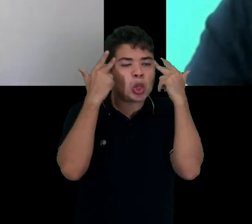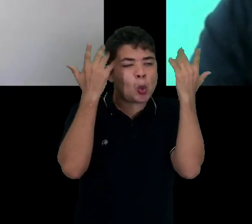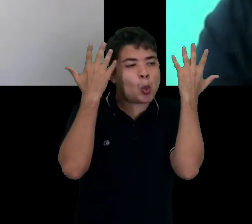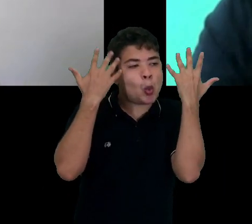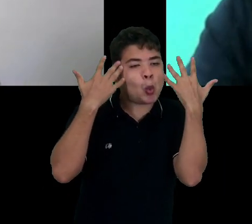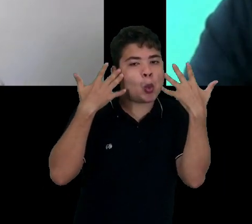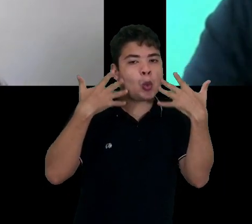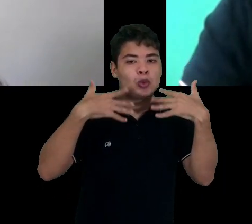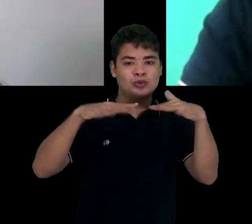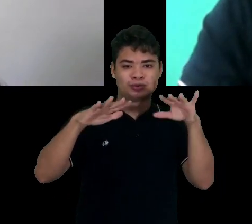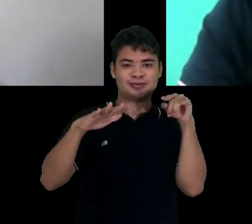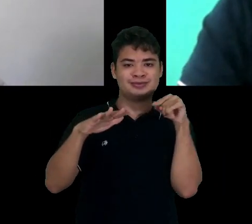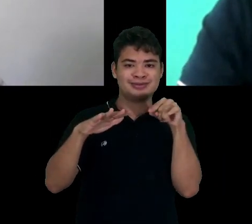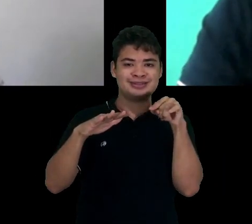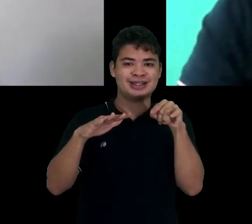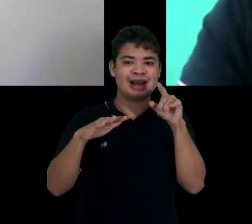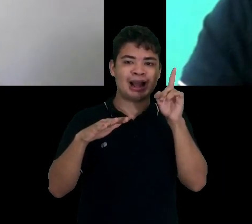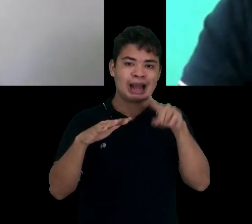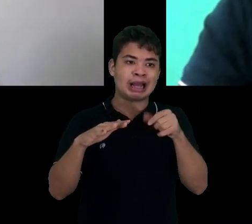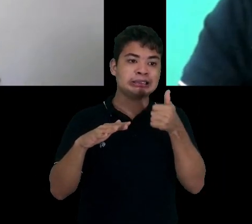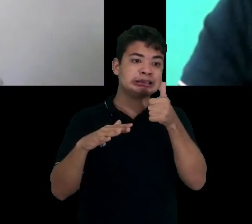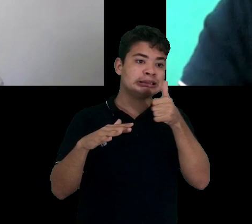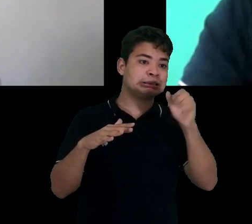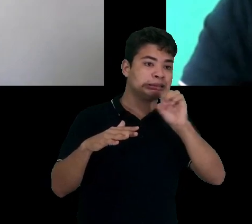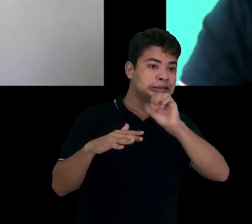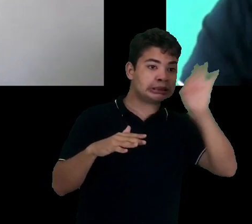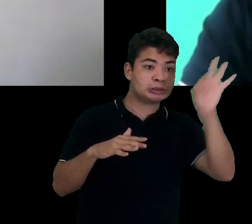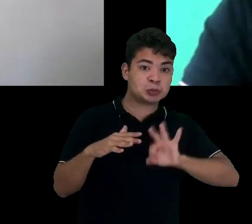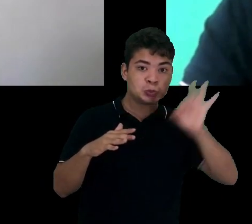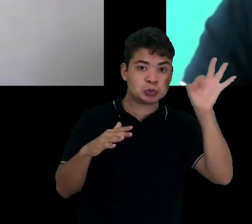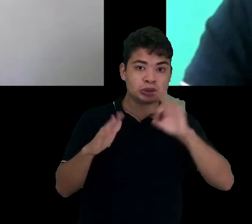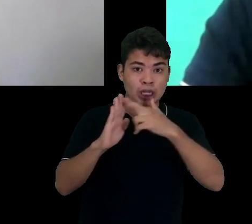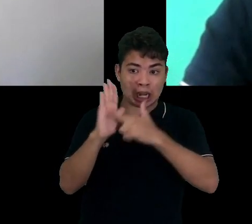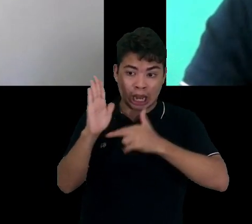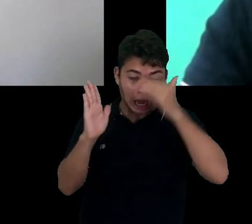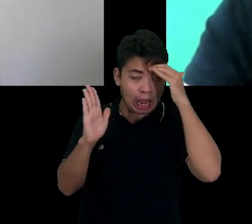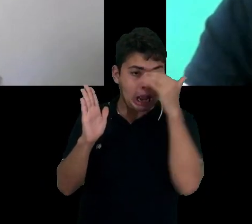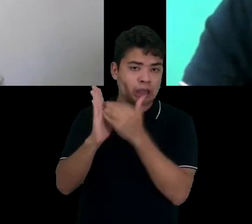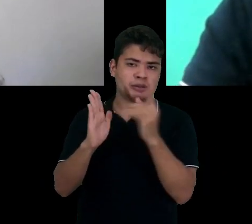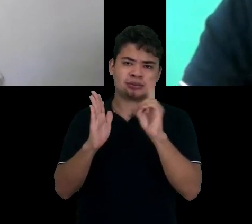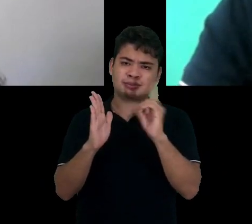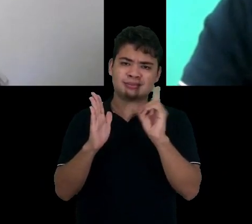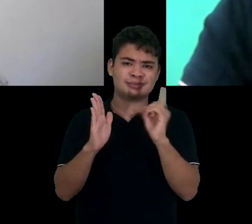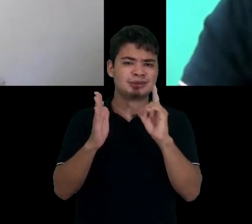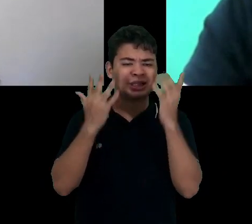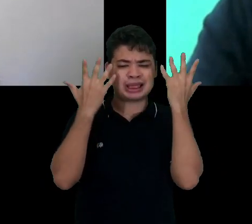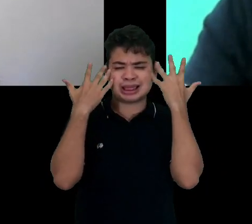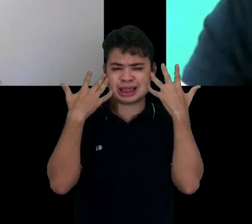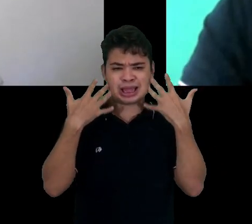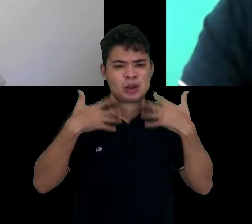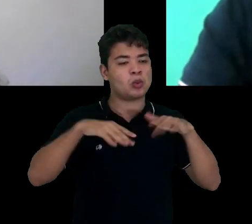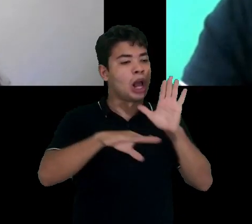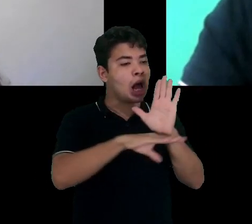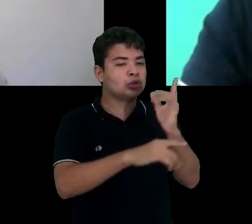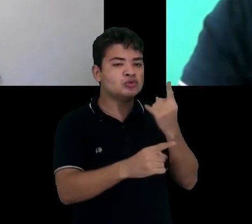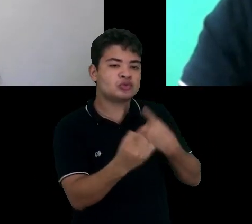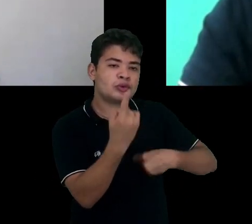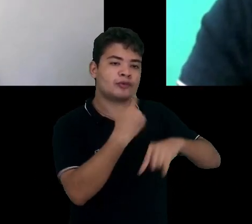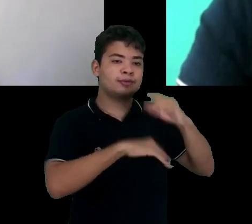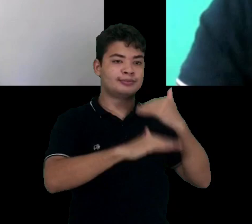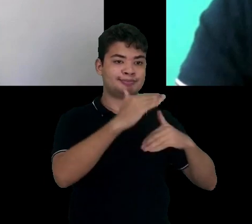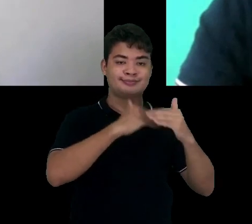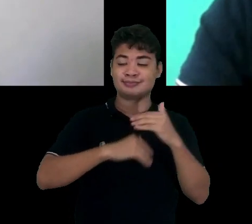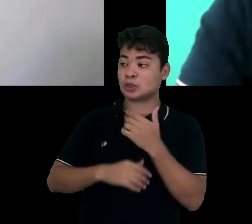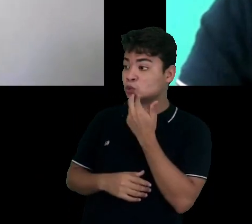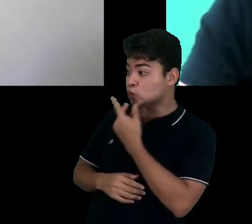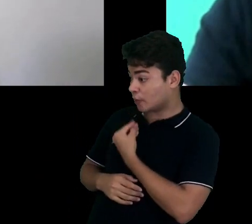aprendizado natural, você não se concentrar tanto nas regras, vai, né, dar essa ajuda para que você possa evoluir também. Né? A